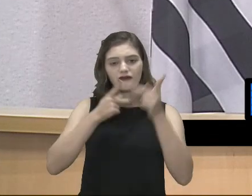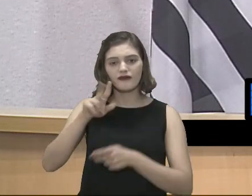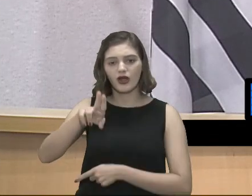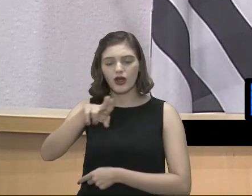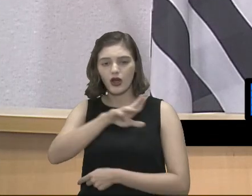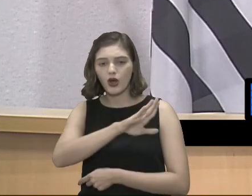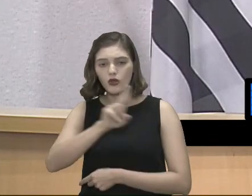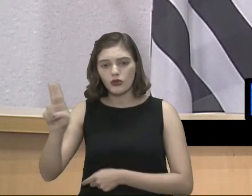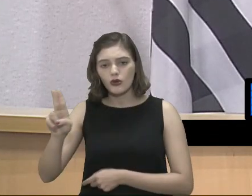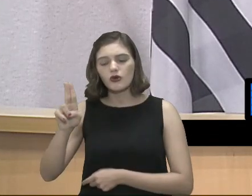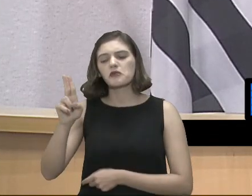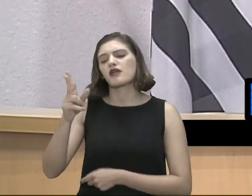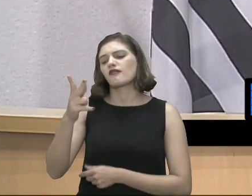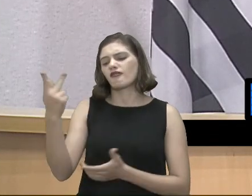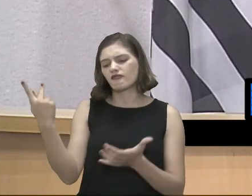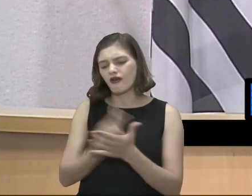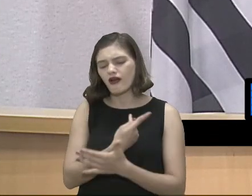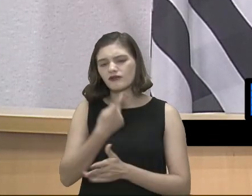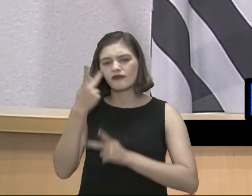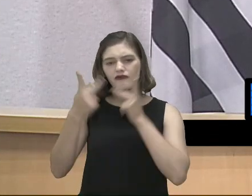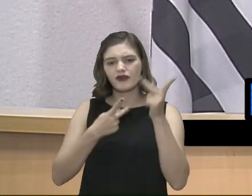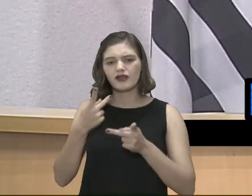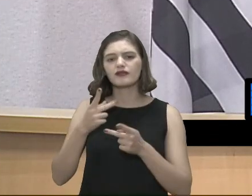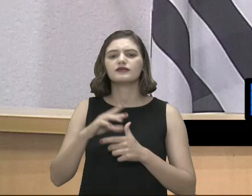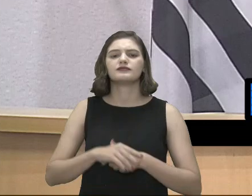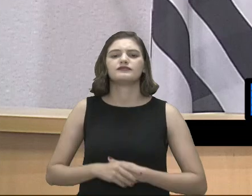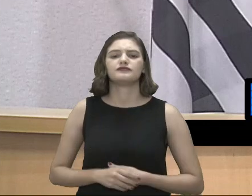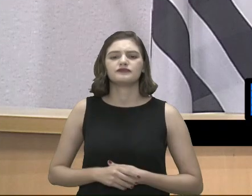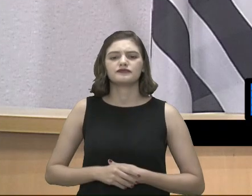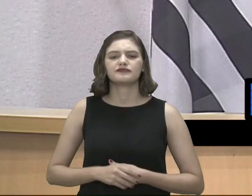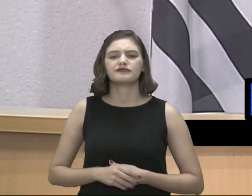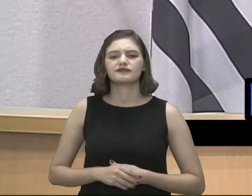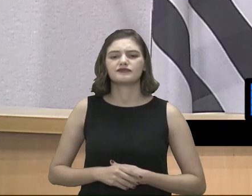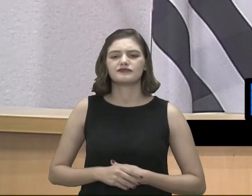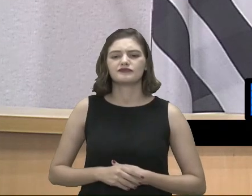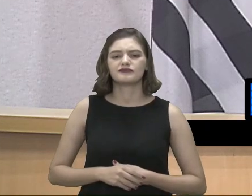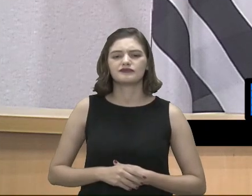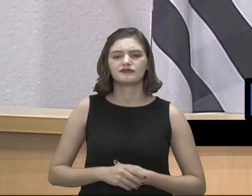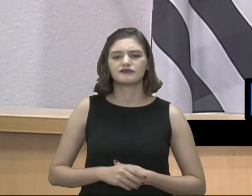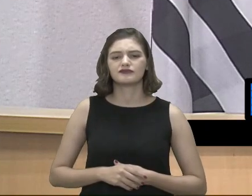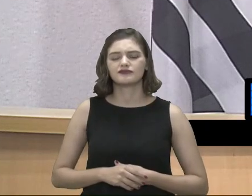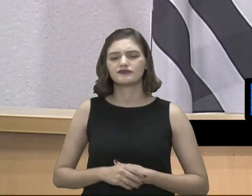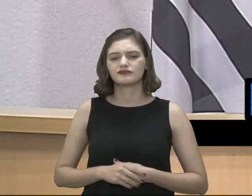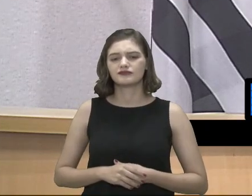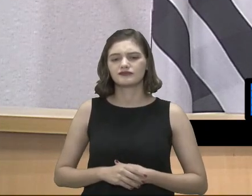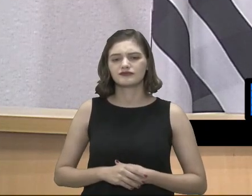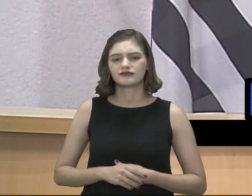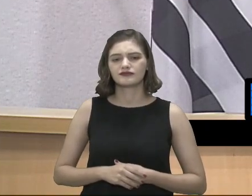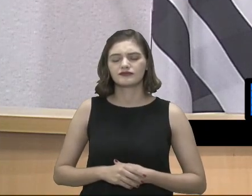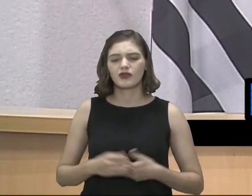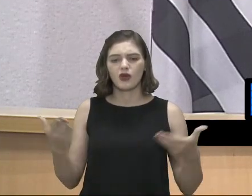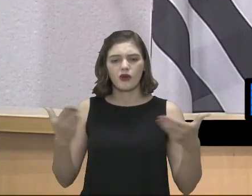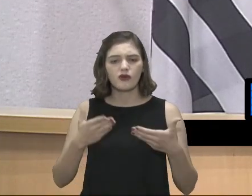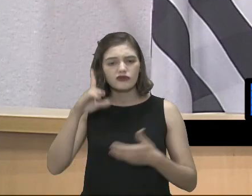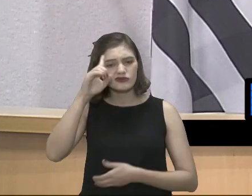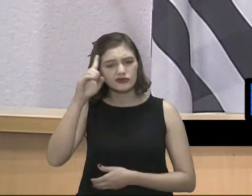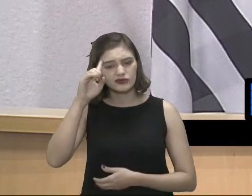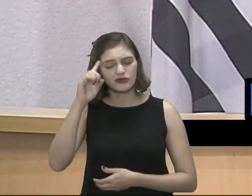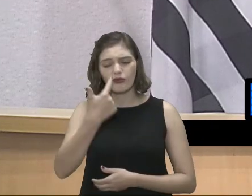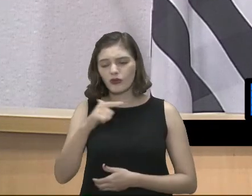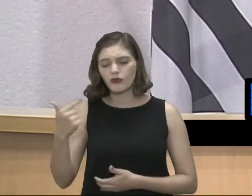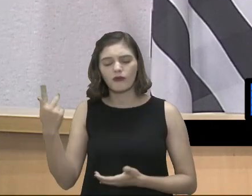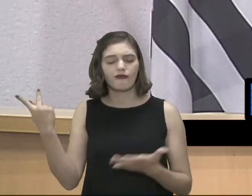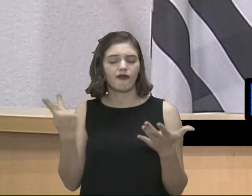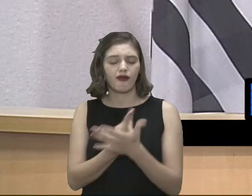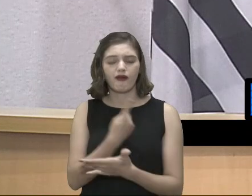atenção, tem que ficar chamando fulano, que isso, que aquilo, sabe? É muito errinho. E erro hoje em dia, não tem como ficar errando nas